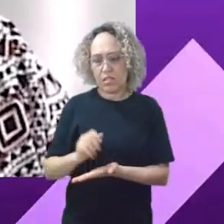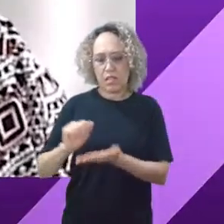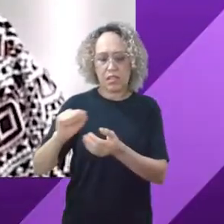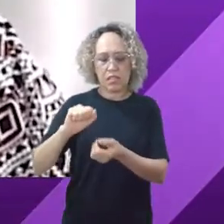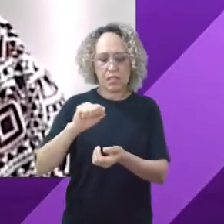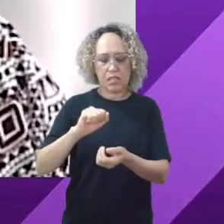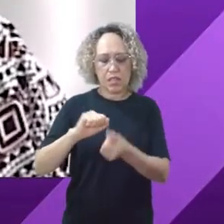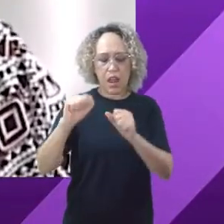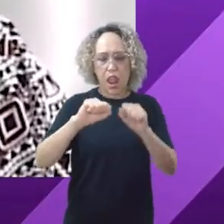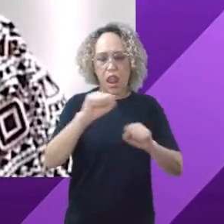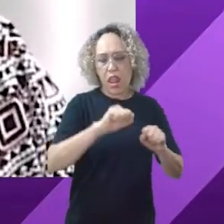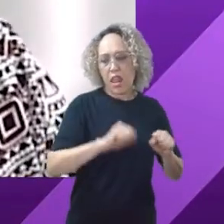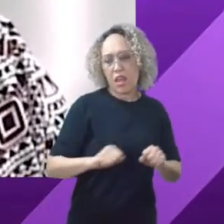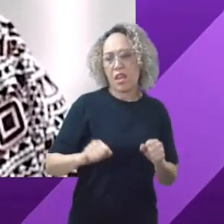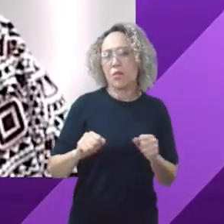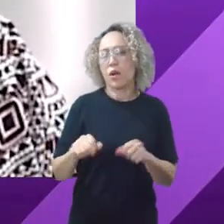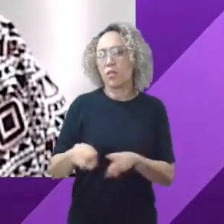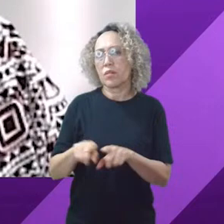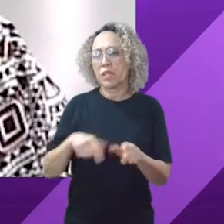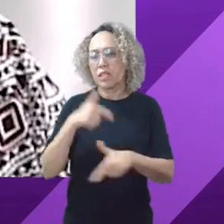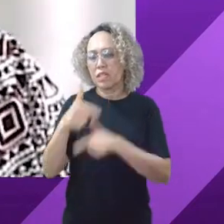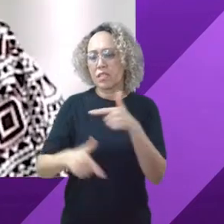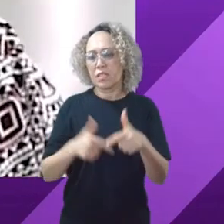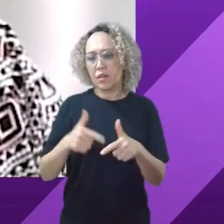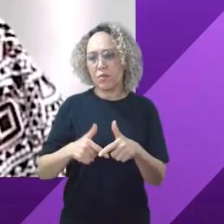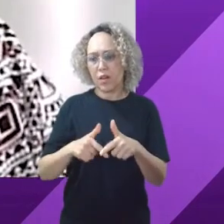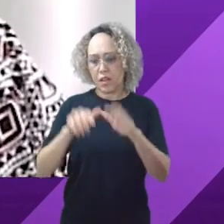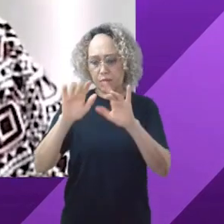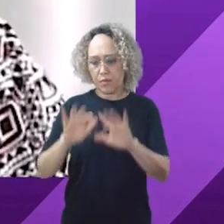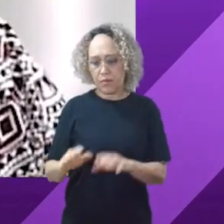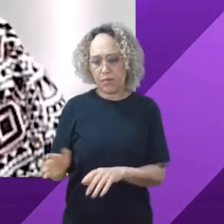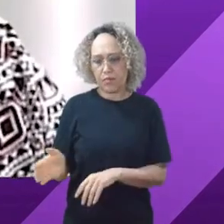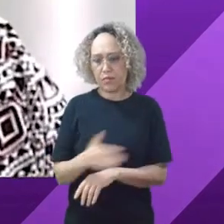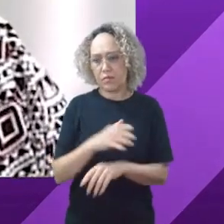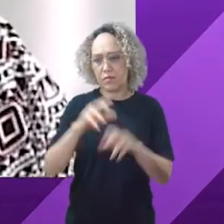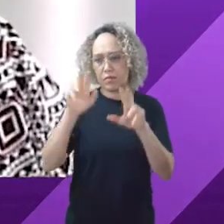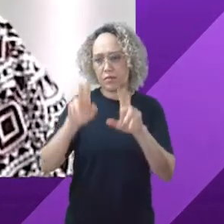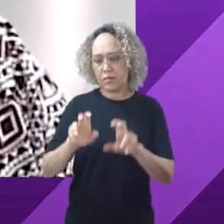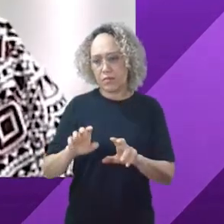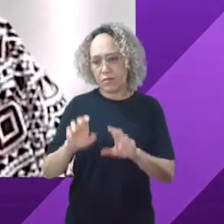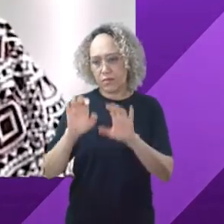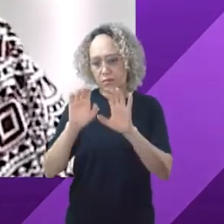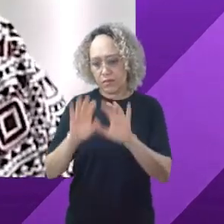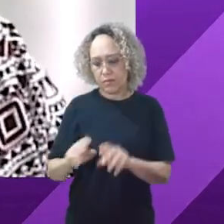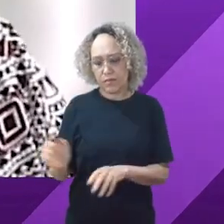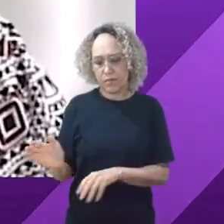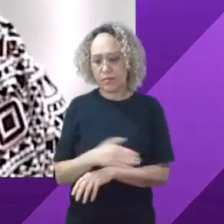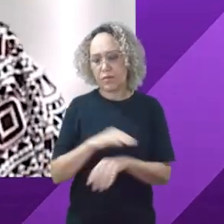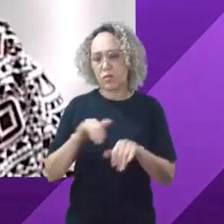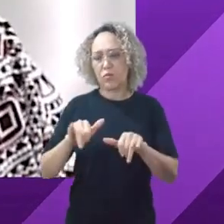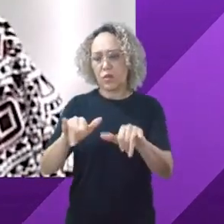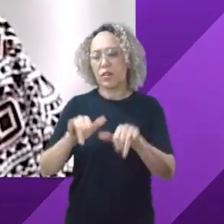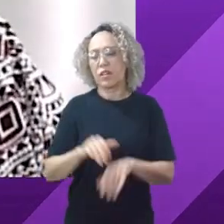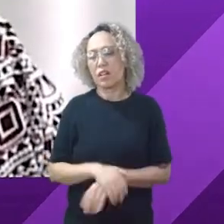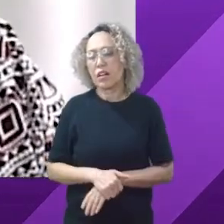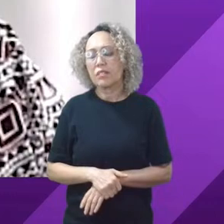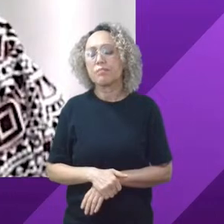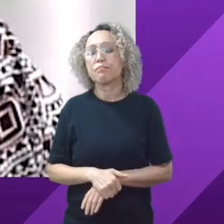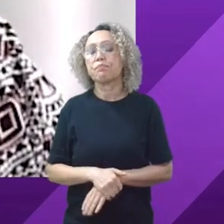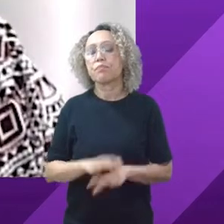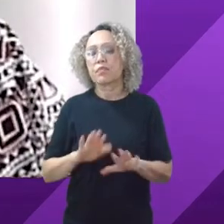ocupações que antes tinham uma presença maior na